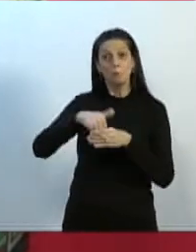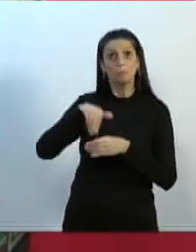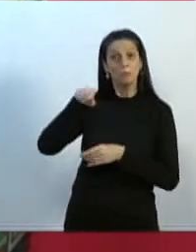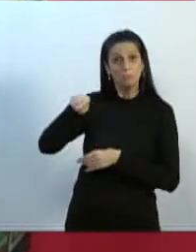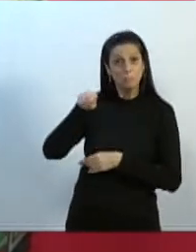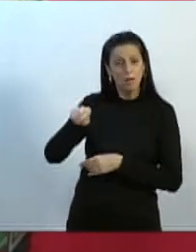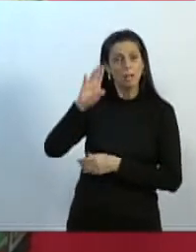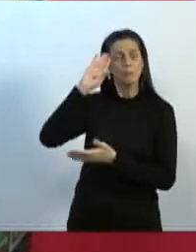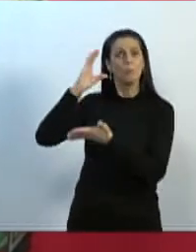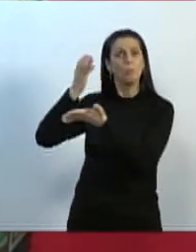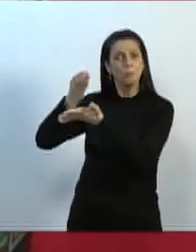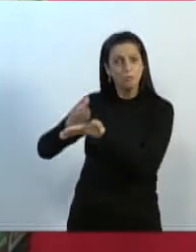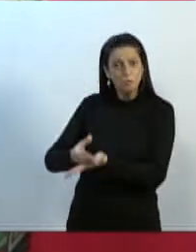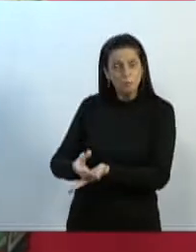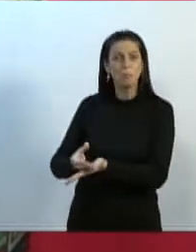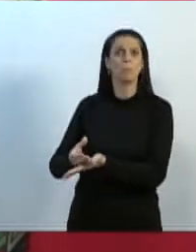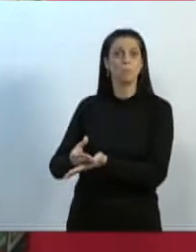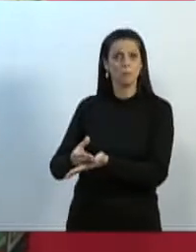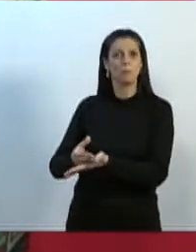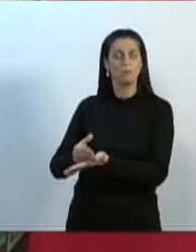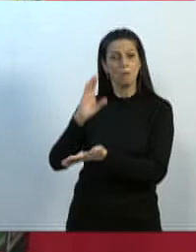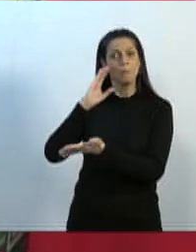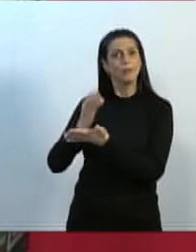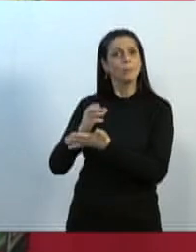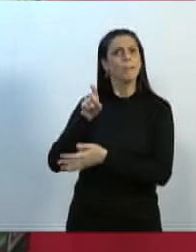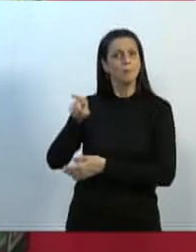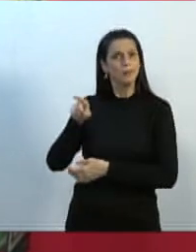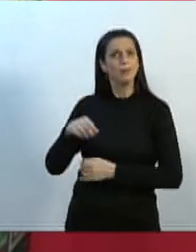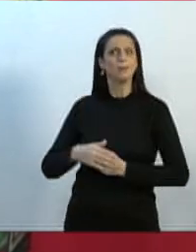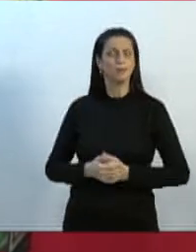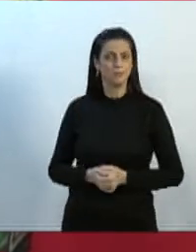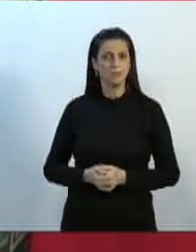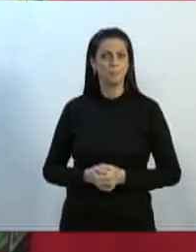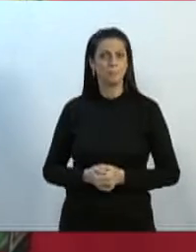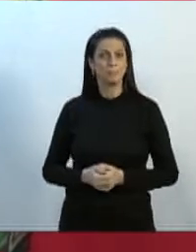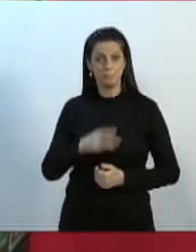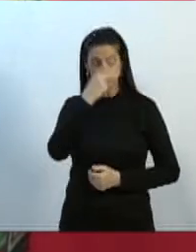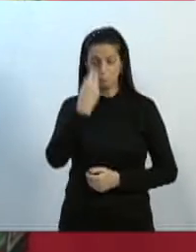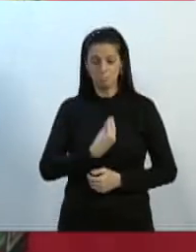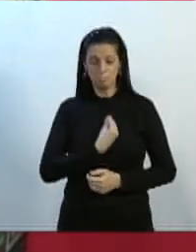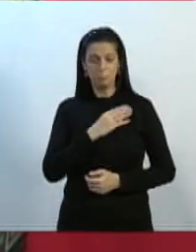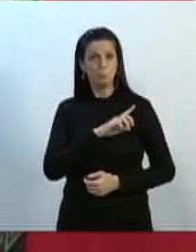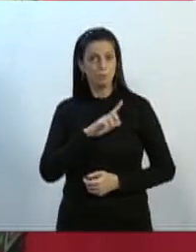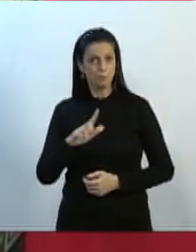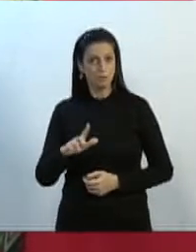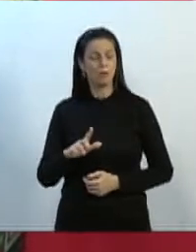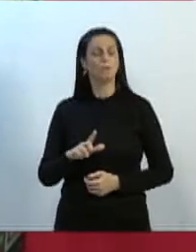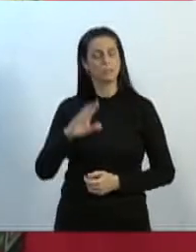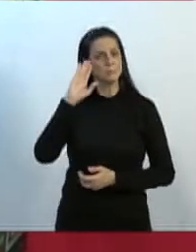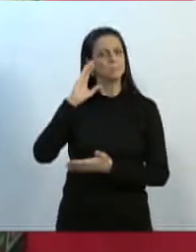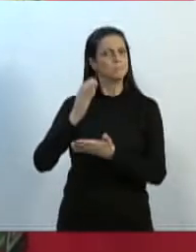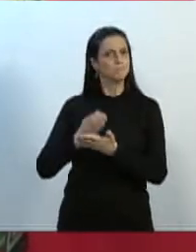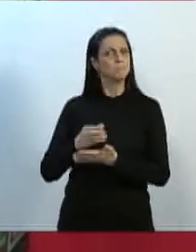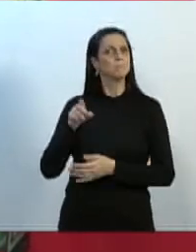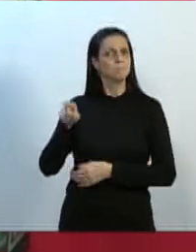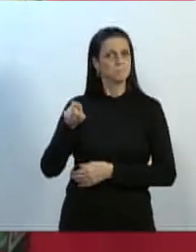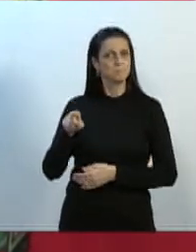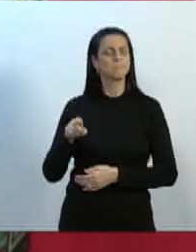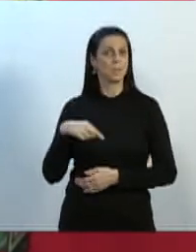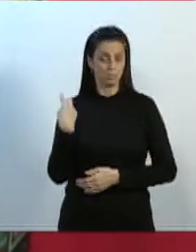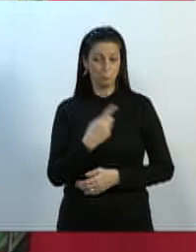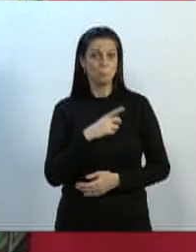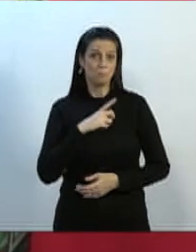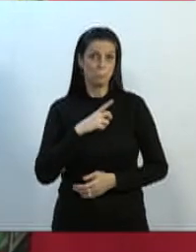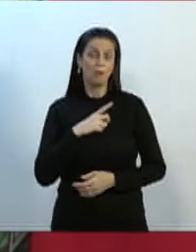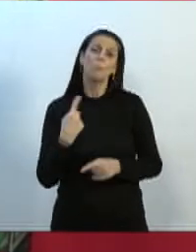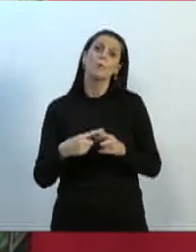essa confiança, esse voto de confiança que nós, blumenauenses, demos, e falo demos porque também